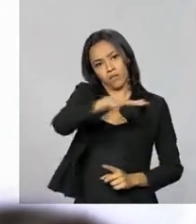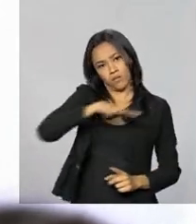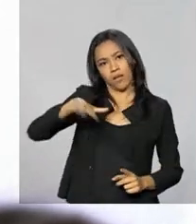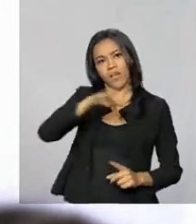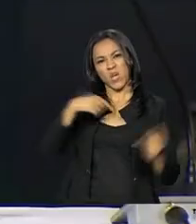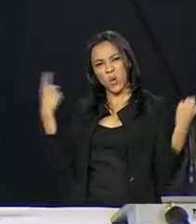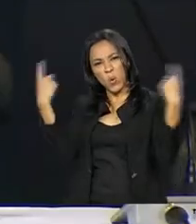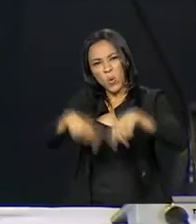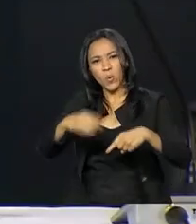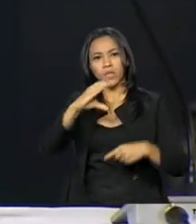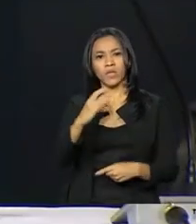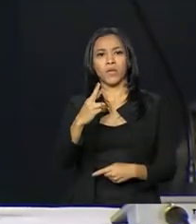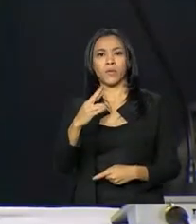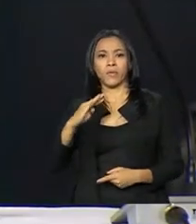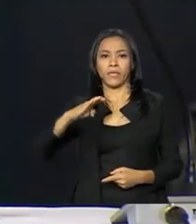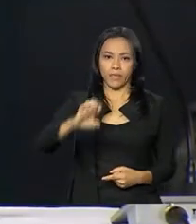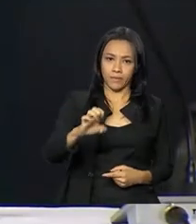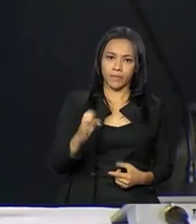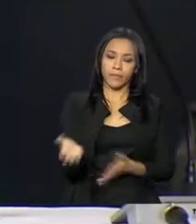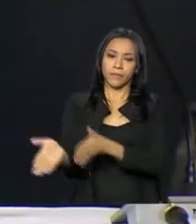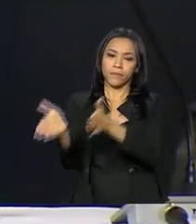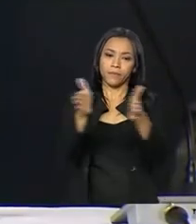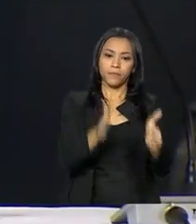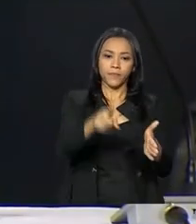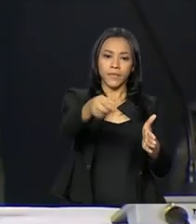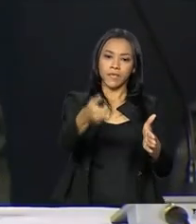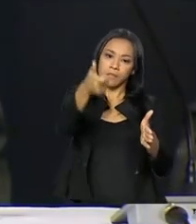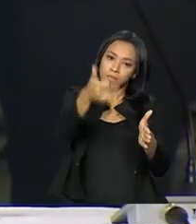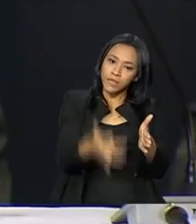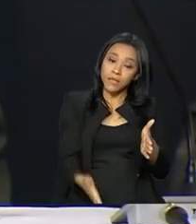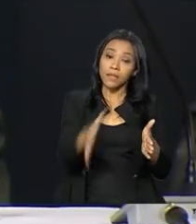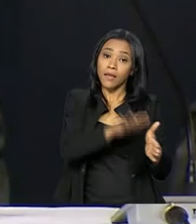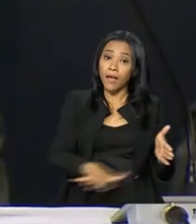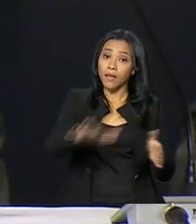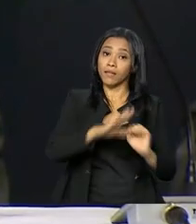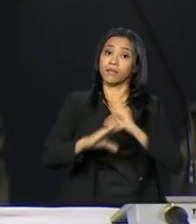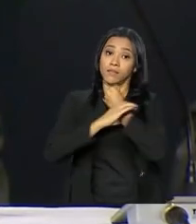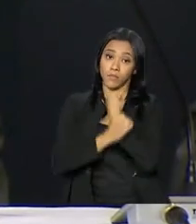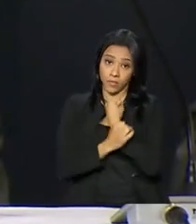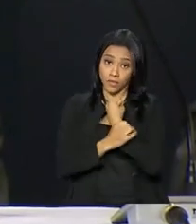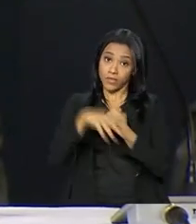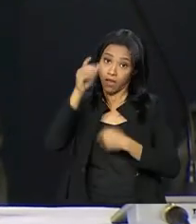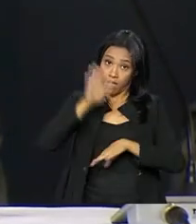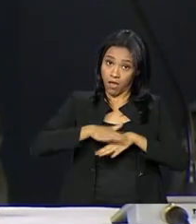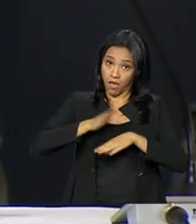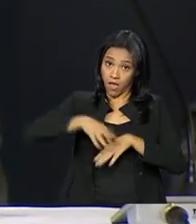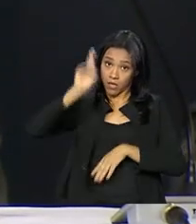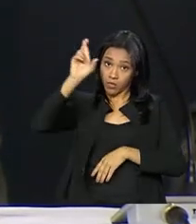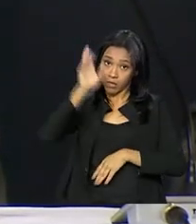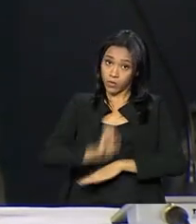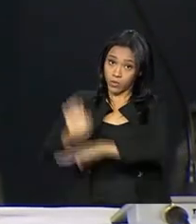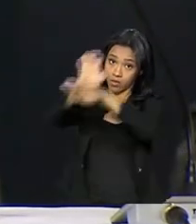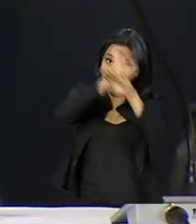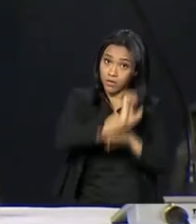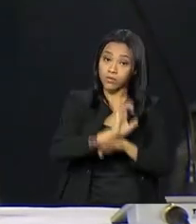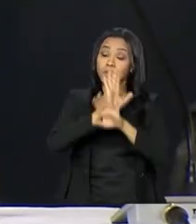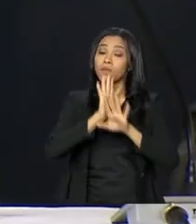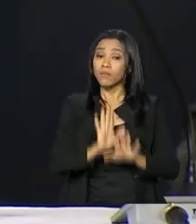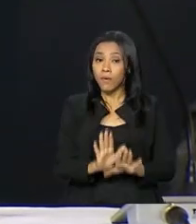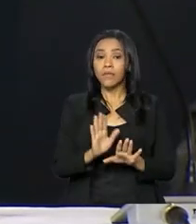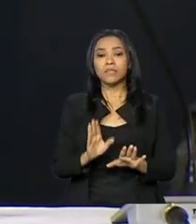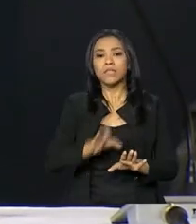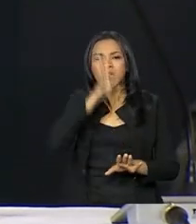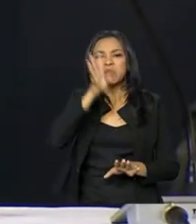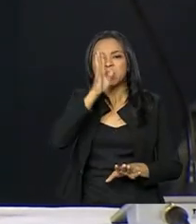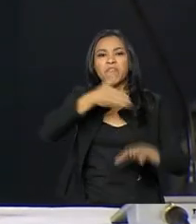combate ao crime. Embora formalmente a segurança pública caiba aos estados, mas nada impede, sem invadir